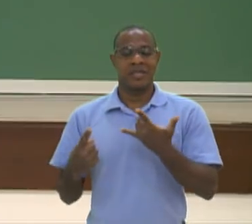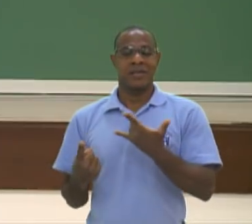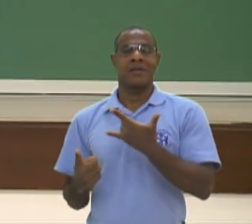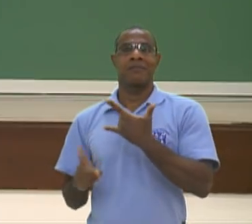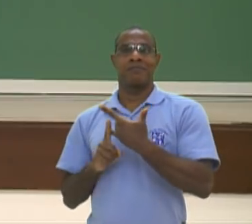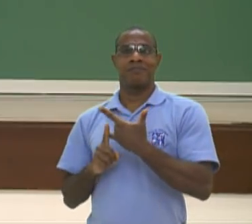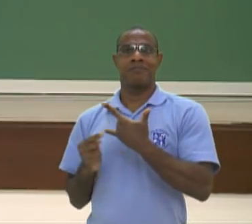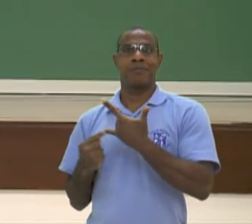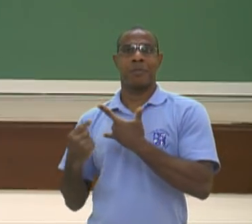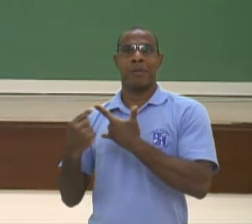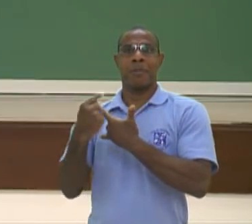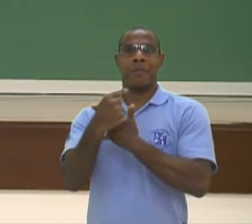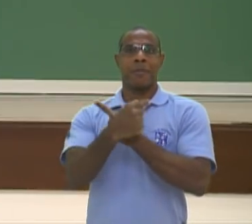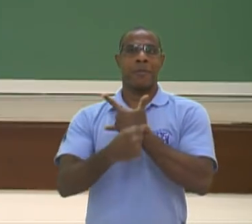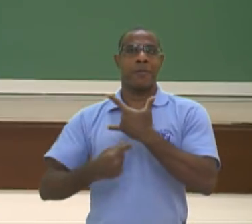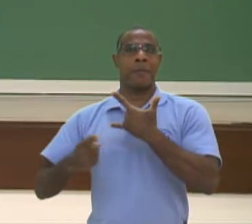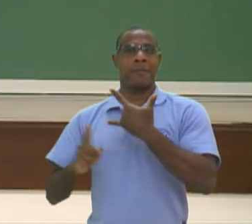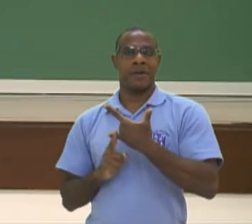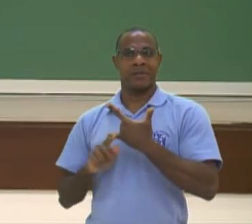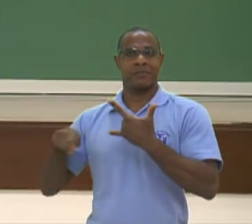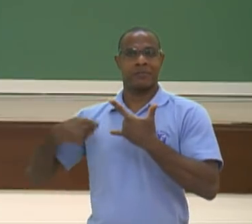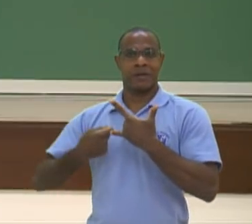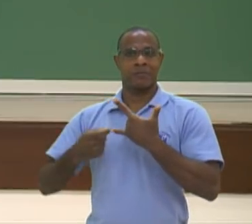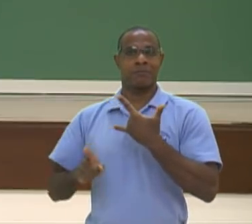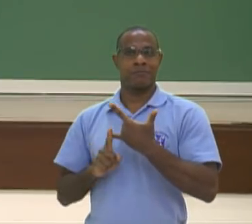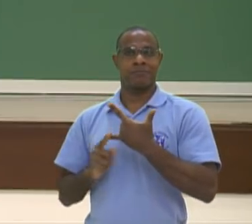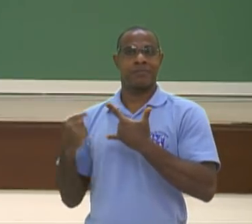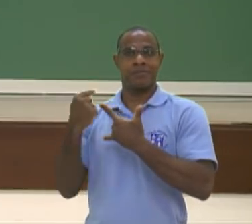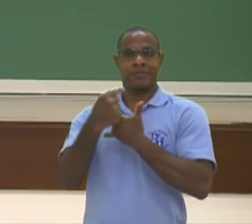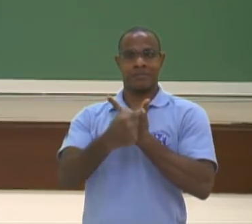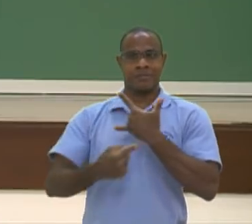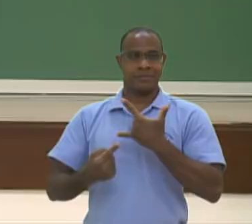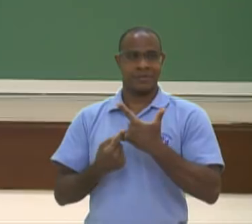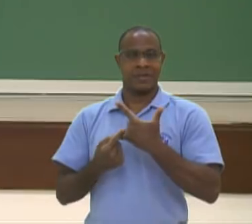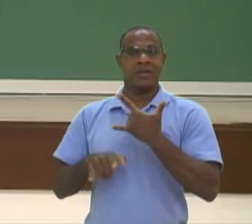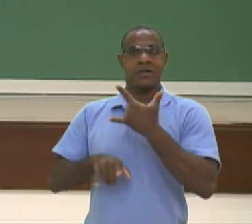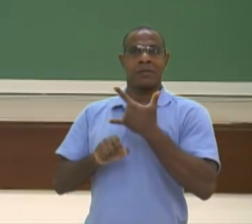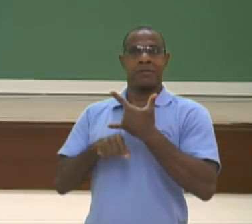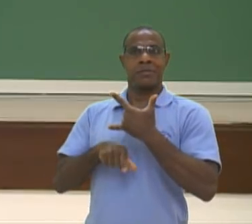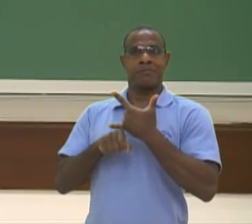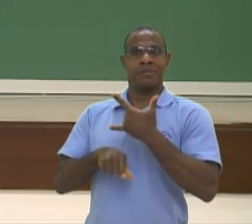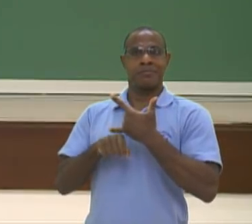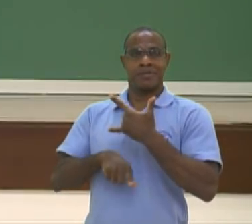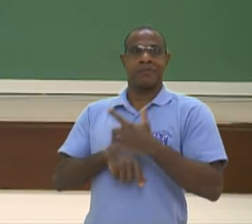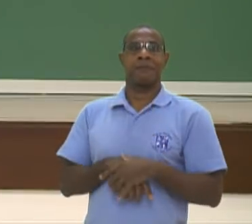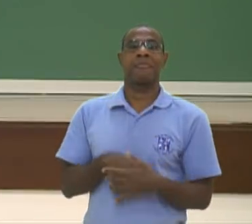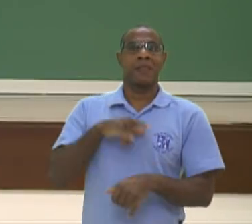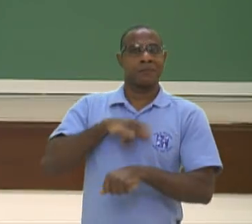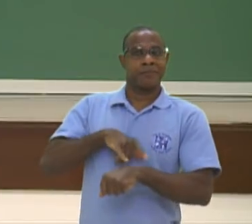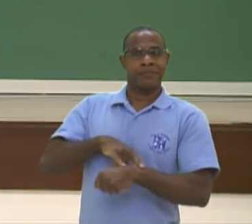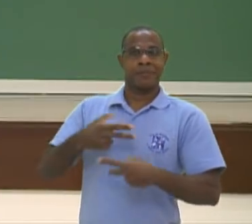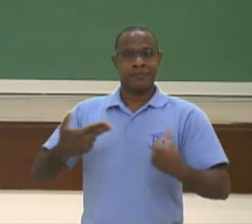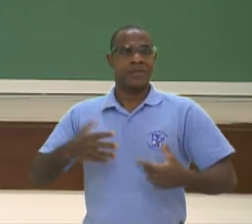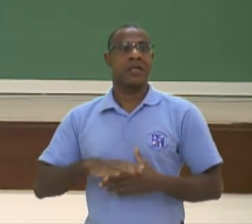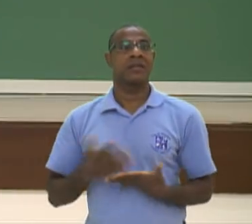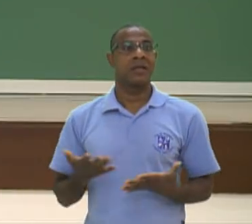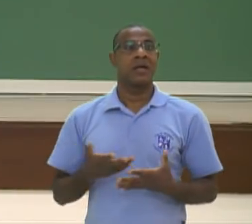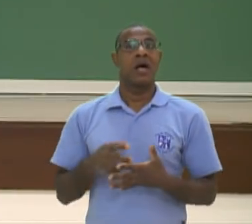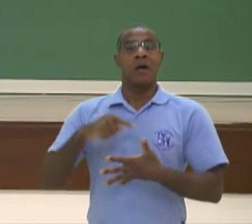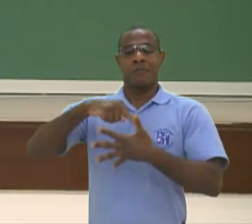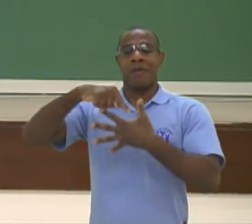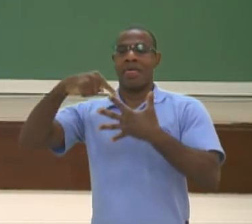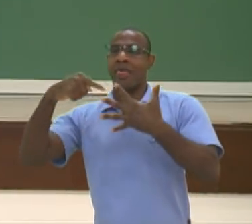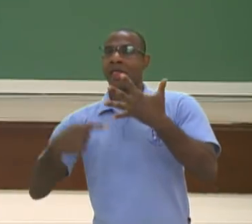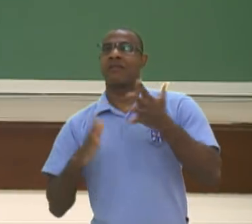sistemas, tirá-las do nosso corpo, eliminá-las. Então percebam aqui que todos esses sistemas que a gente